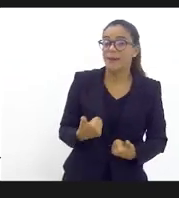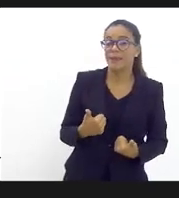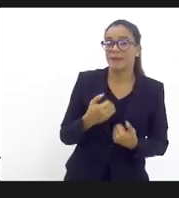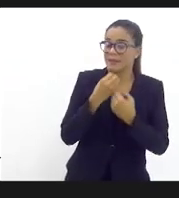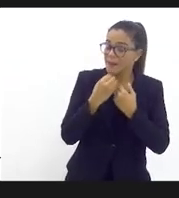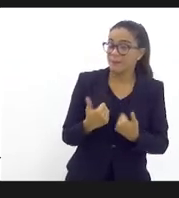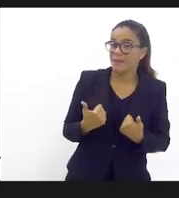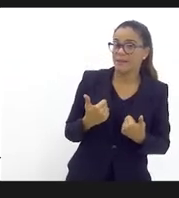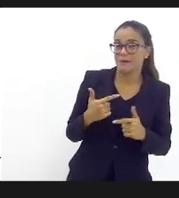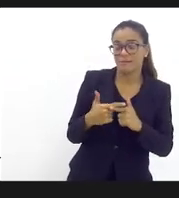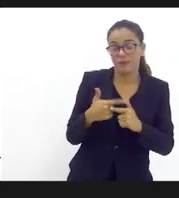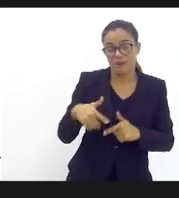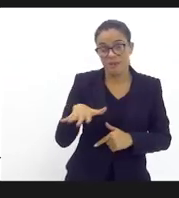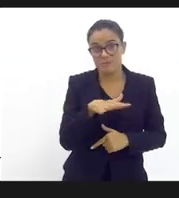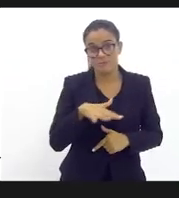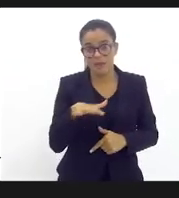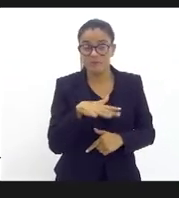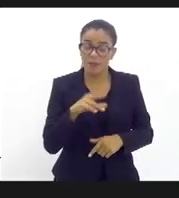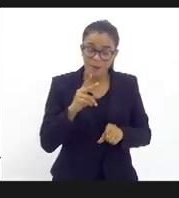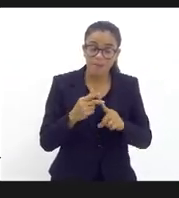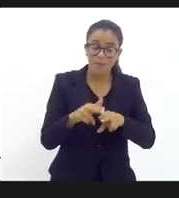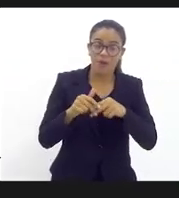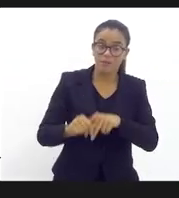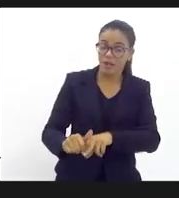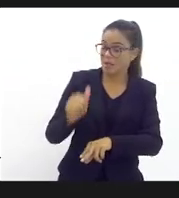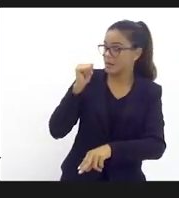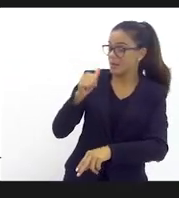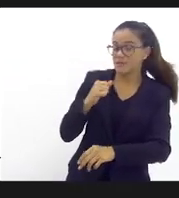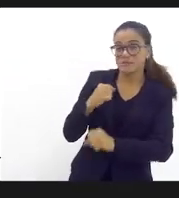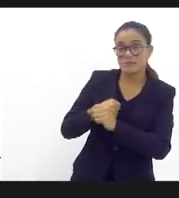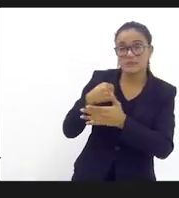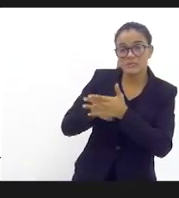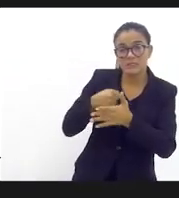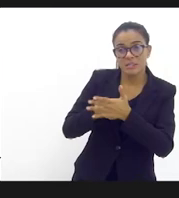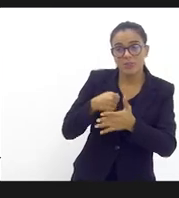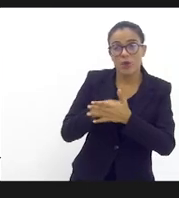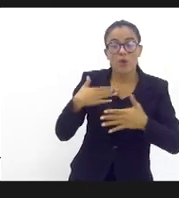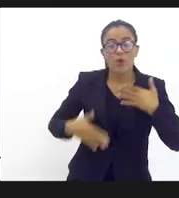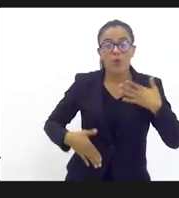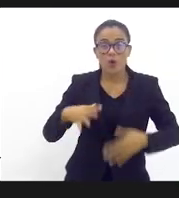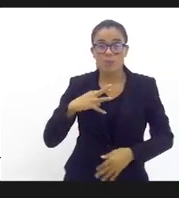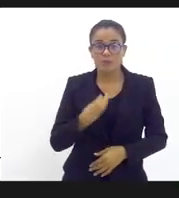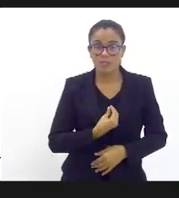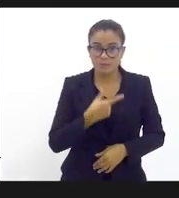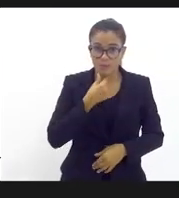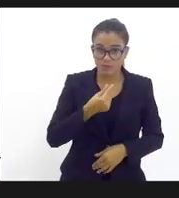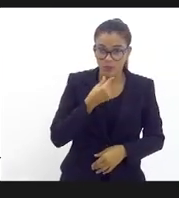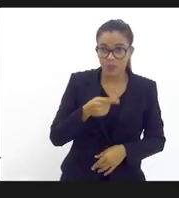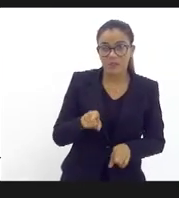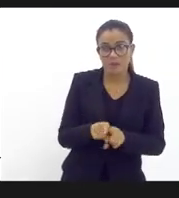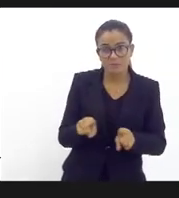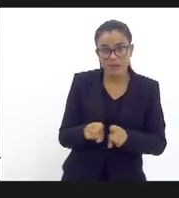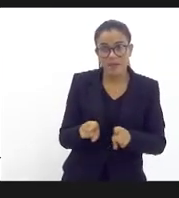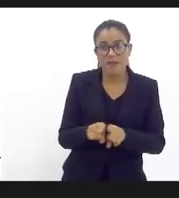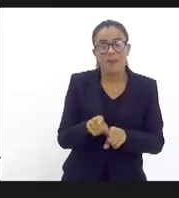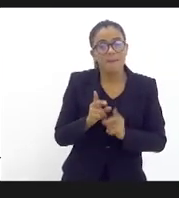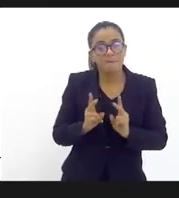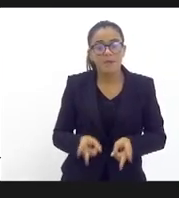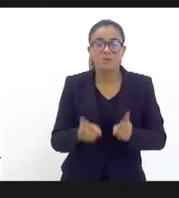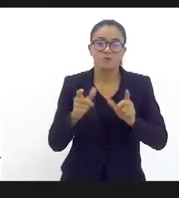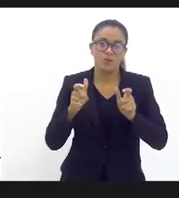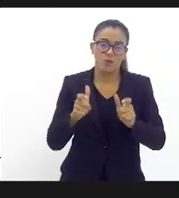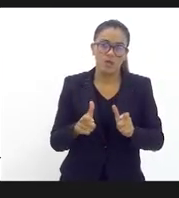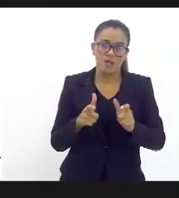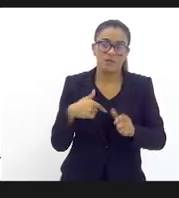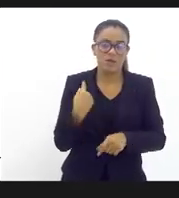porque se a gente tem esse espaço hoje, vem desse local. E os corpos trans masculinos que a gente tem hoje estão fazendo a mesma revolução, estão começando do mesmo lugar. Então